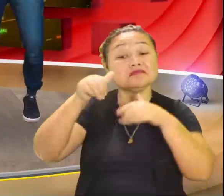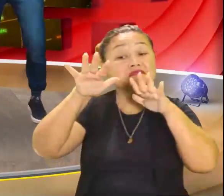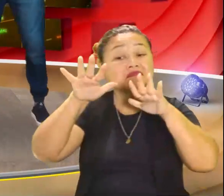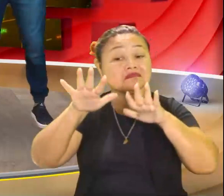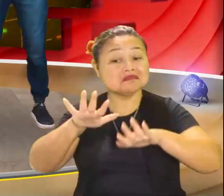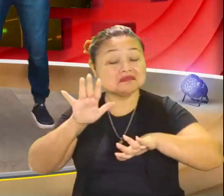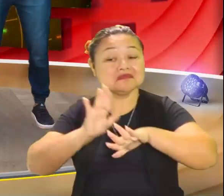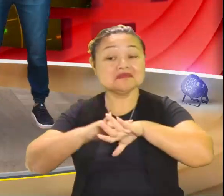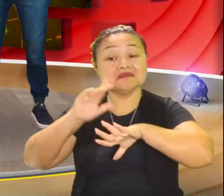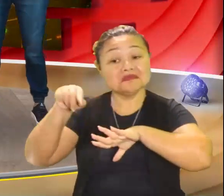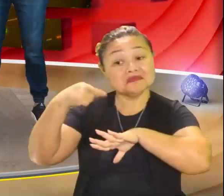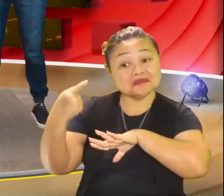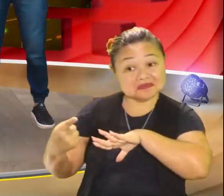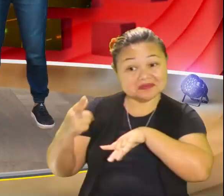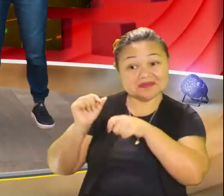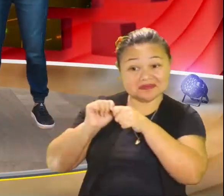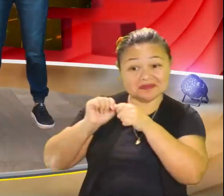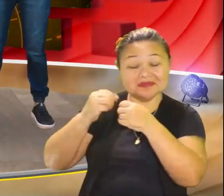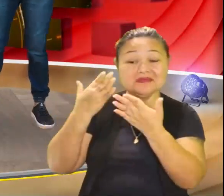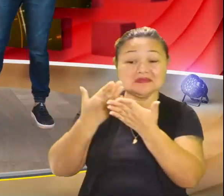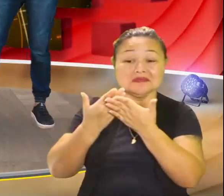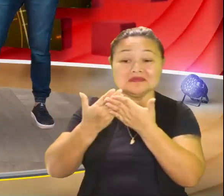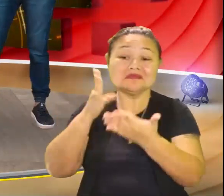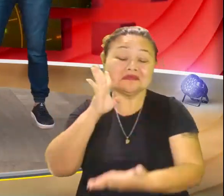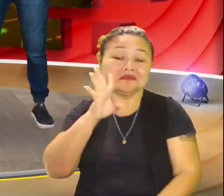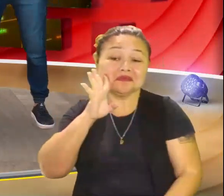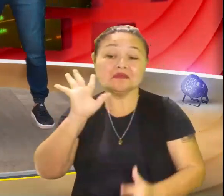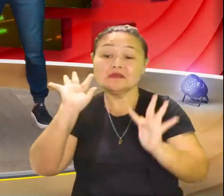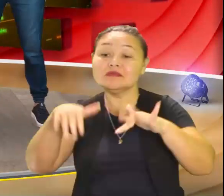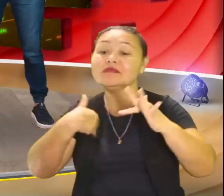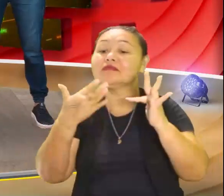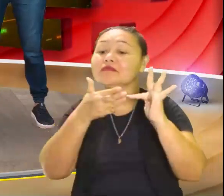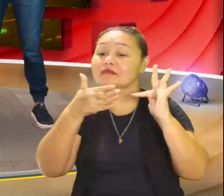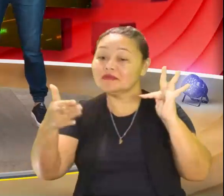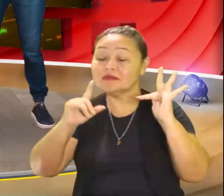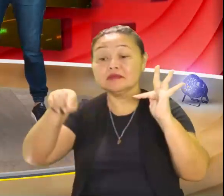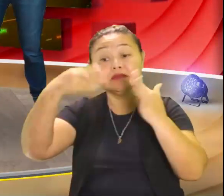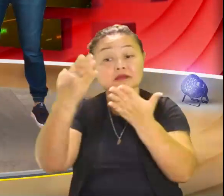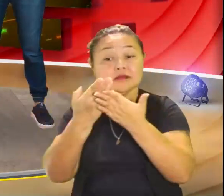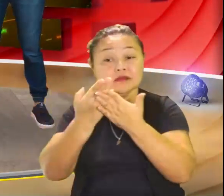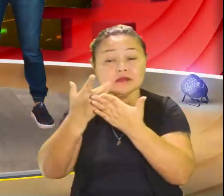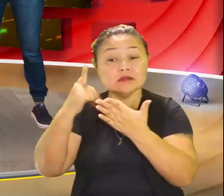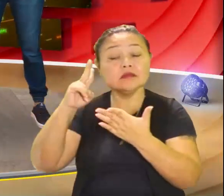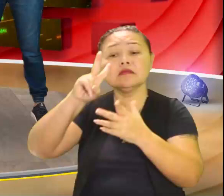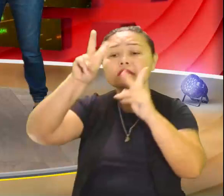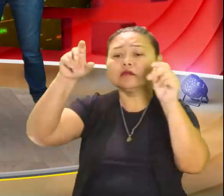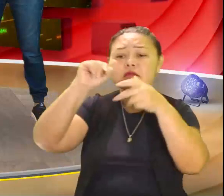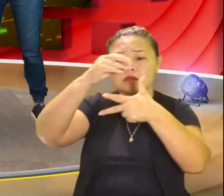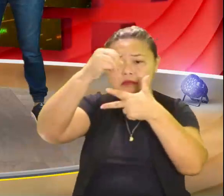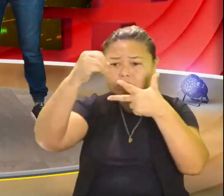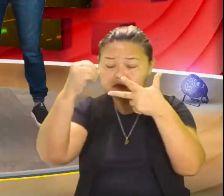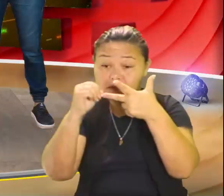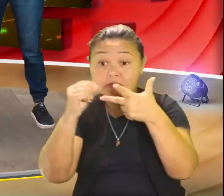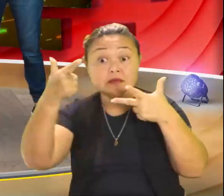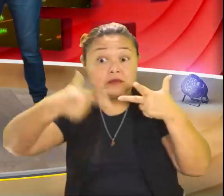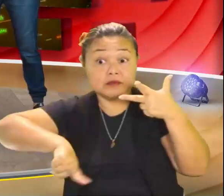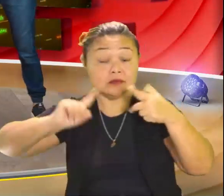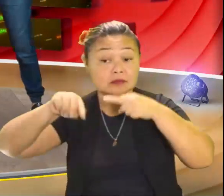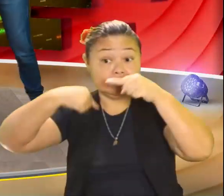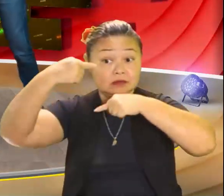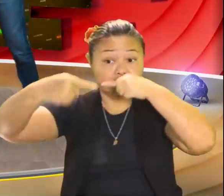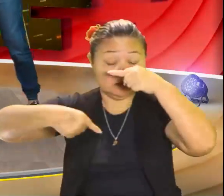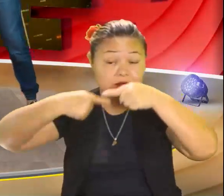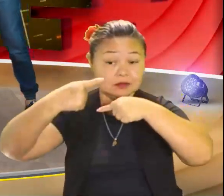fica por aqui com mais essa aula bacana. Encerramos a função modular. A próxima aula a gente vem com aquela pegada do Enem de novo. E aí,